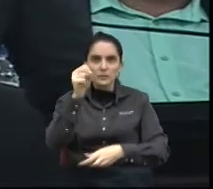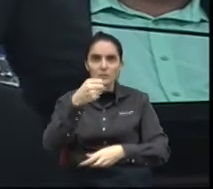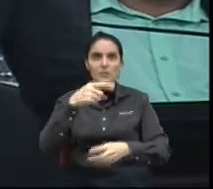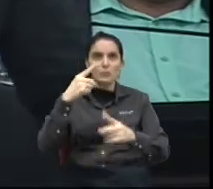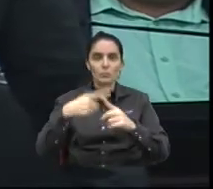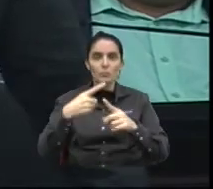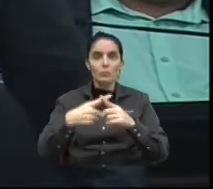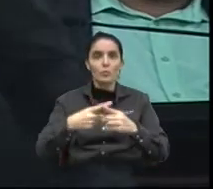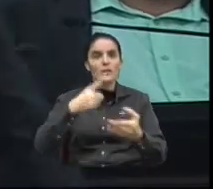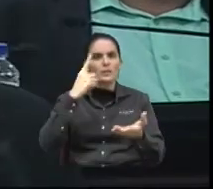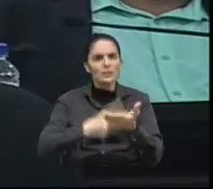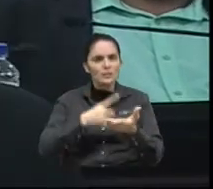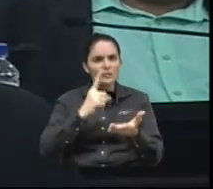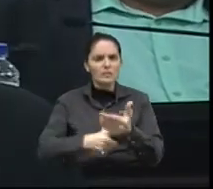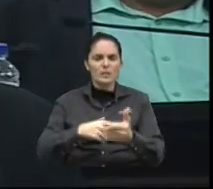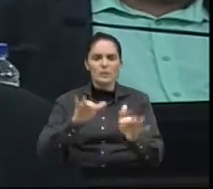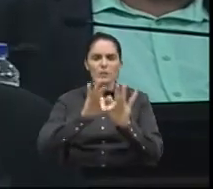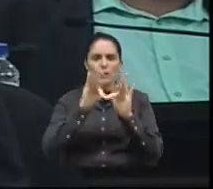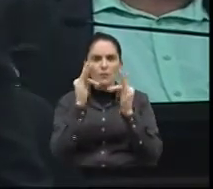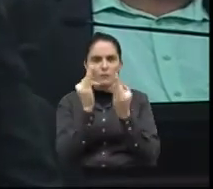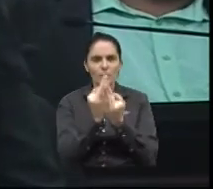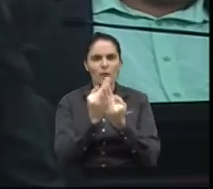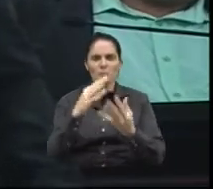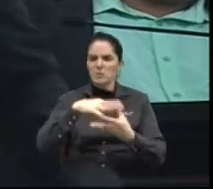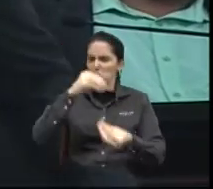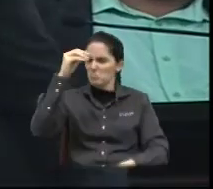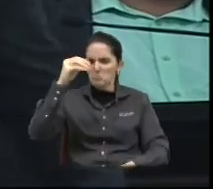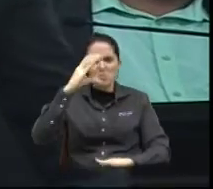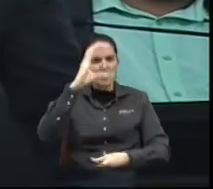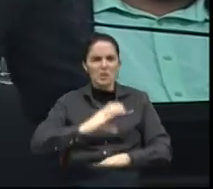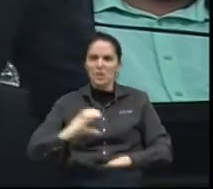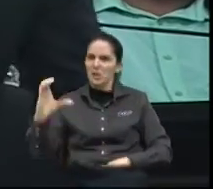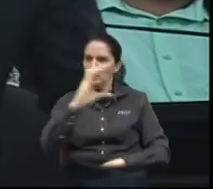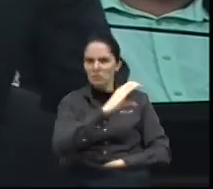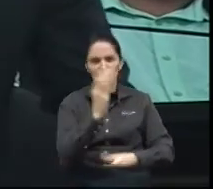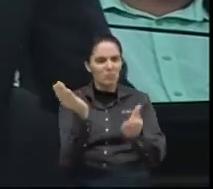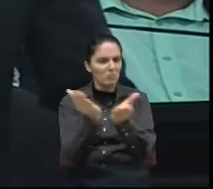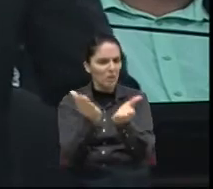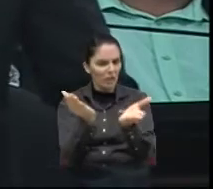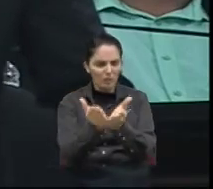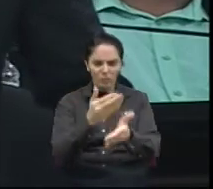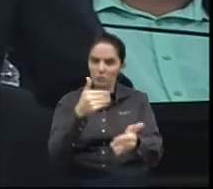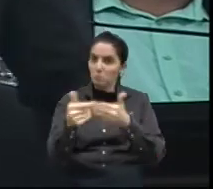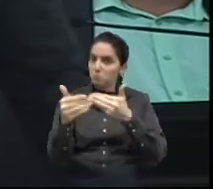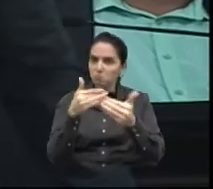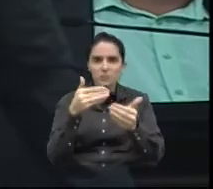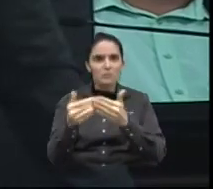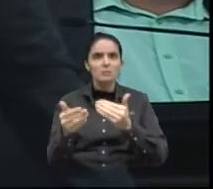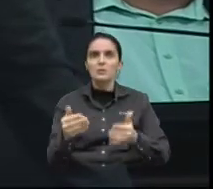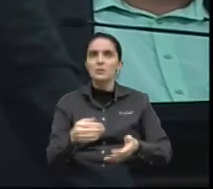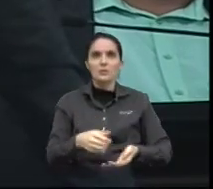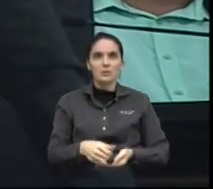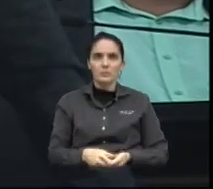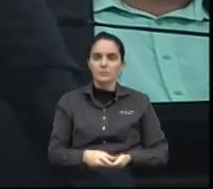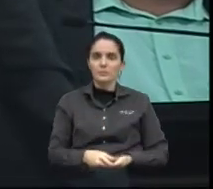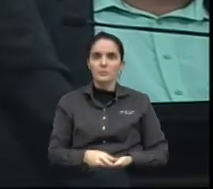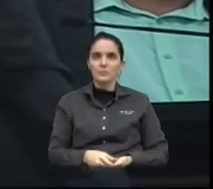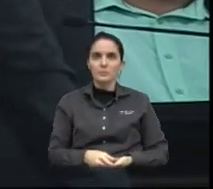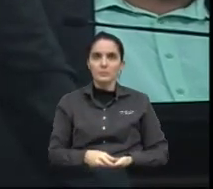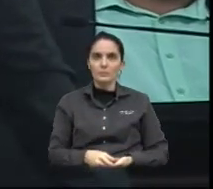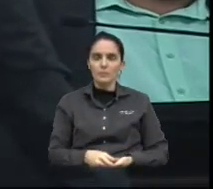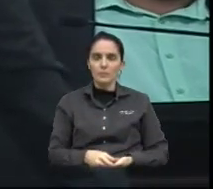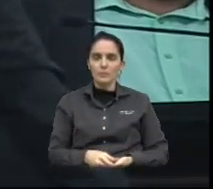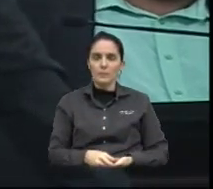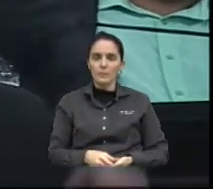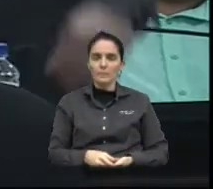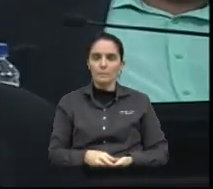pais de família sendo espírita católico apostólico romano sendo qualquer